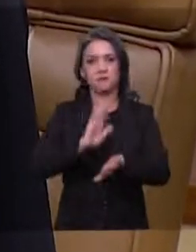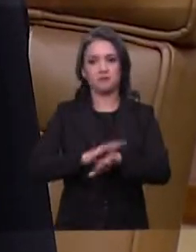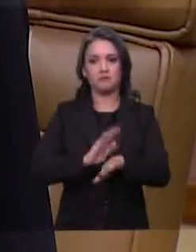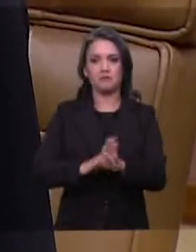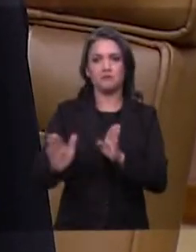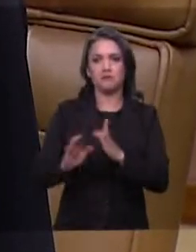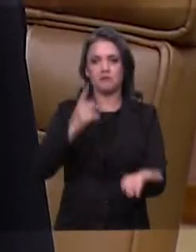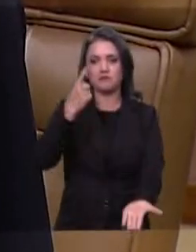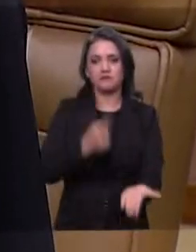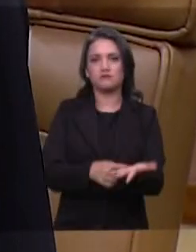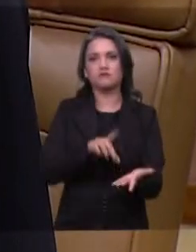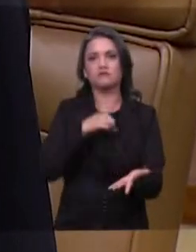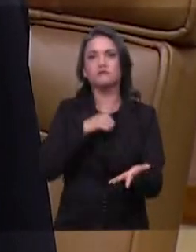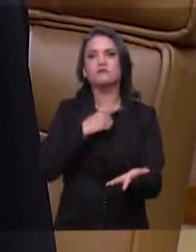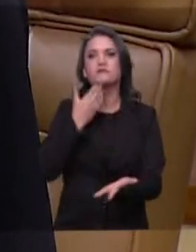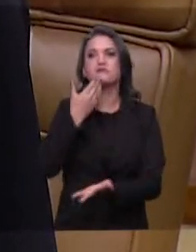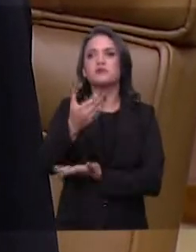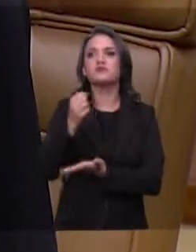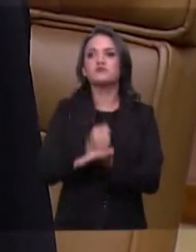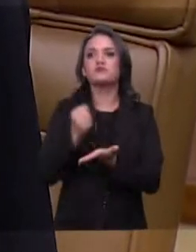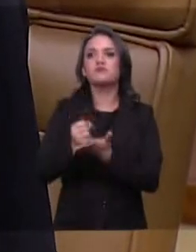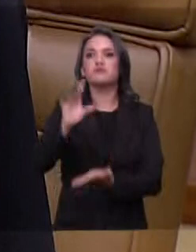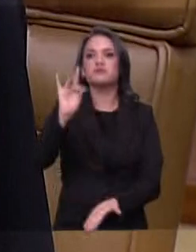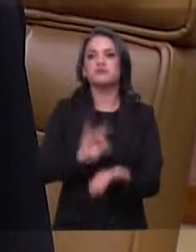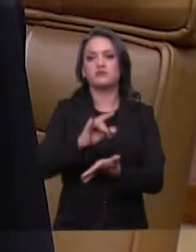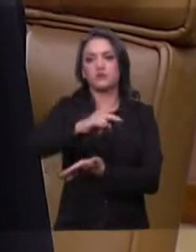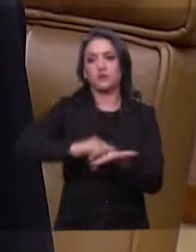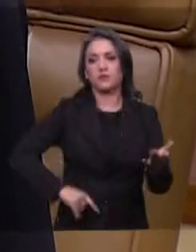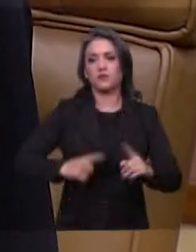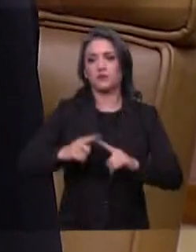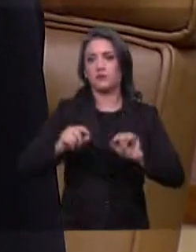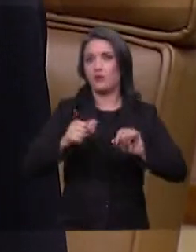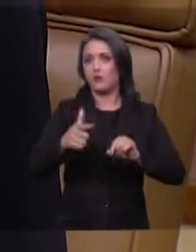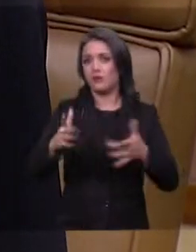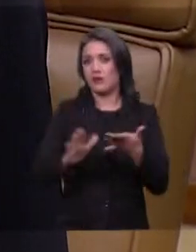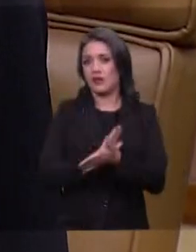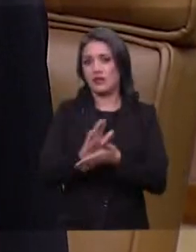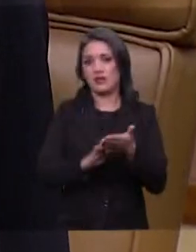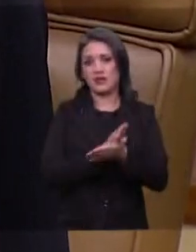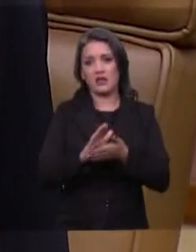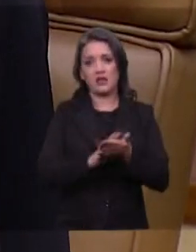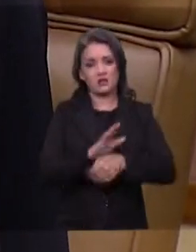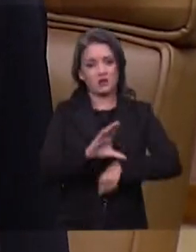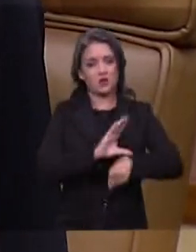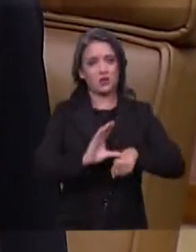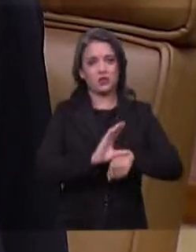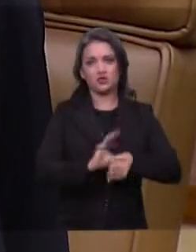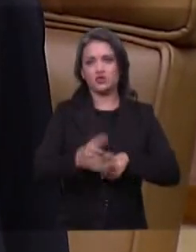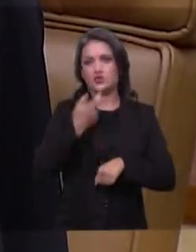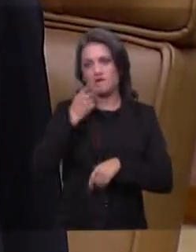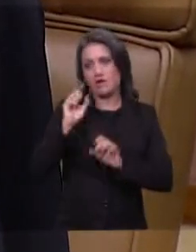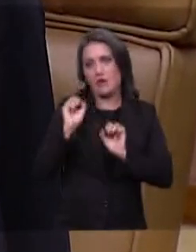para pedidos de regularização fundiária, devido à ausência de previsão de restrição na carta constitucional.